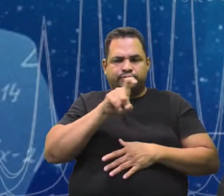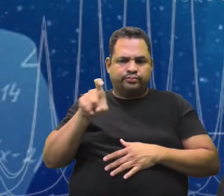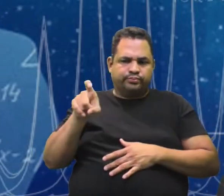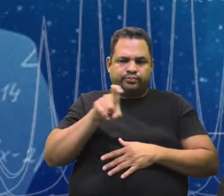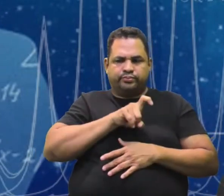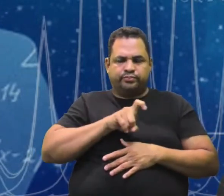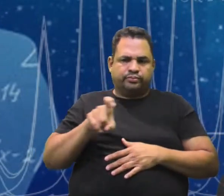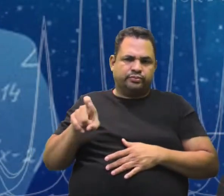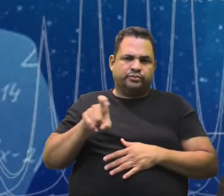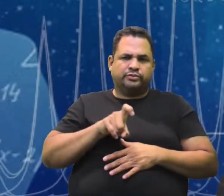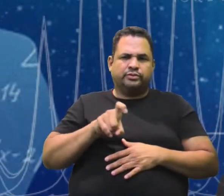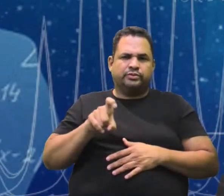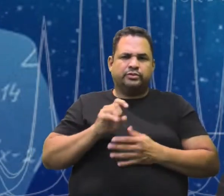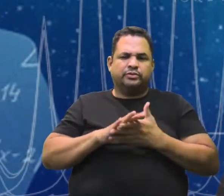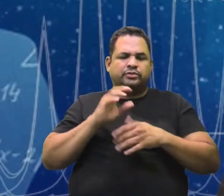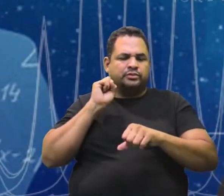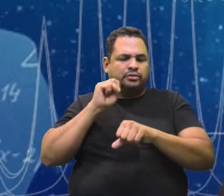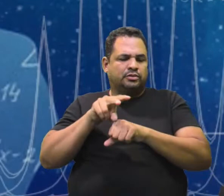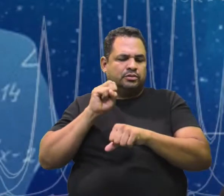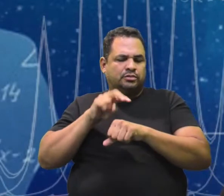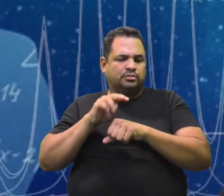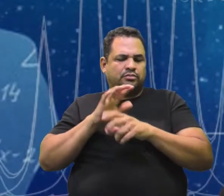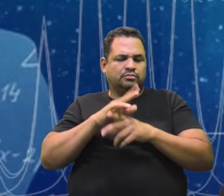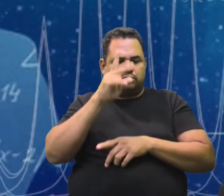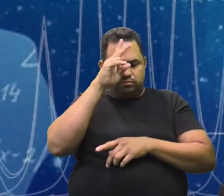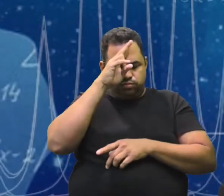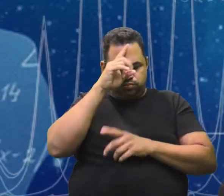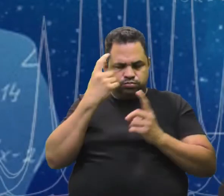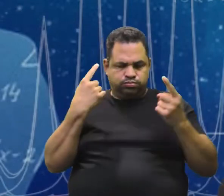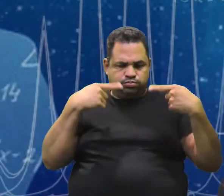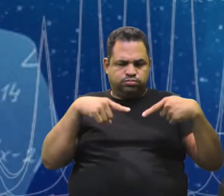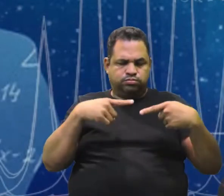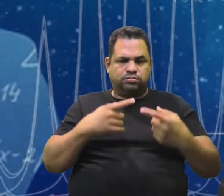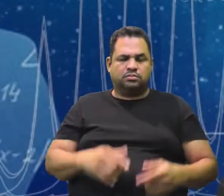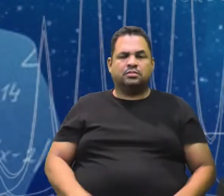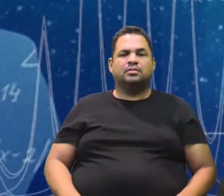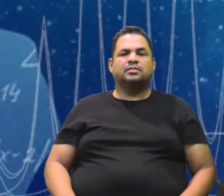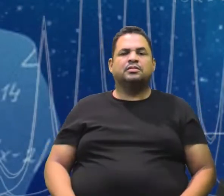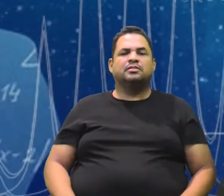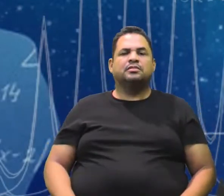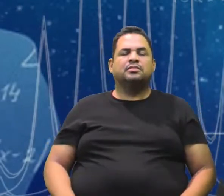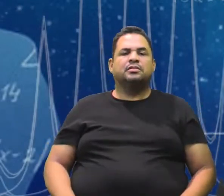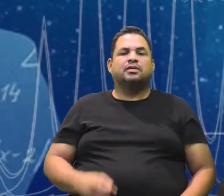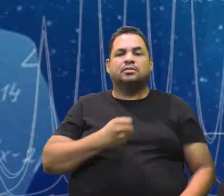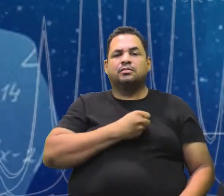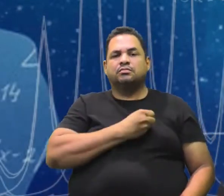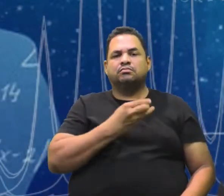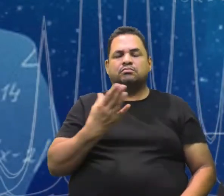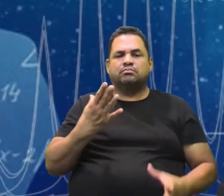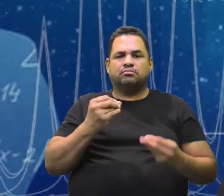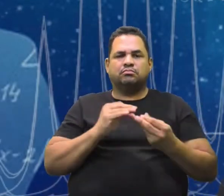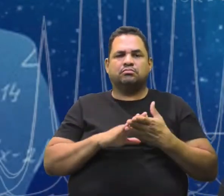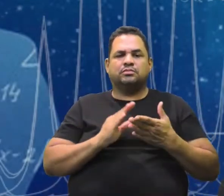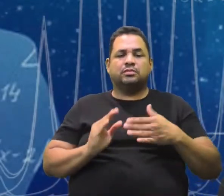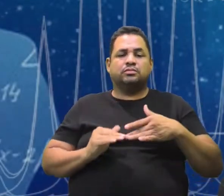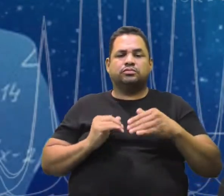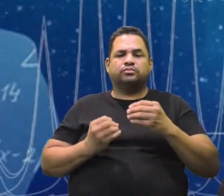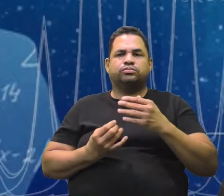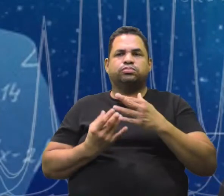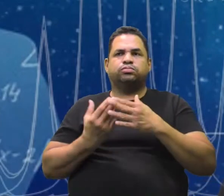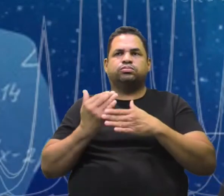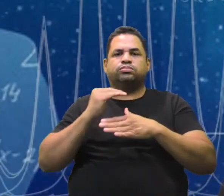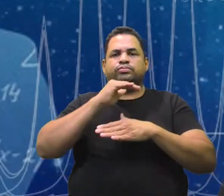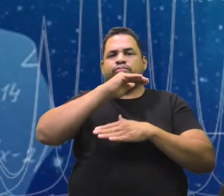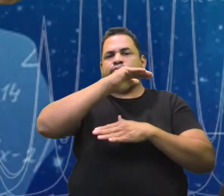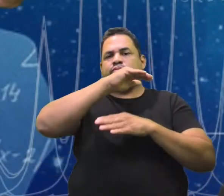de matar inseto e tal, é que a quantidade exagerada, eles vão para a atmosfera